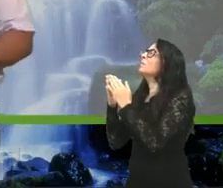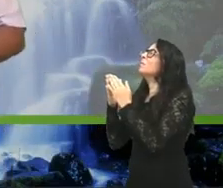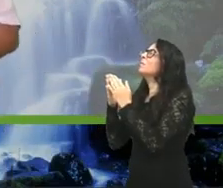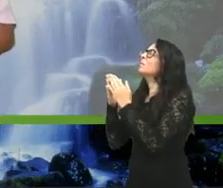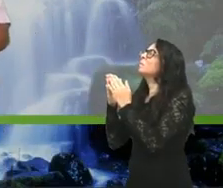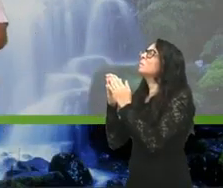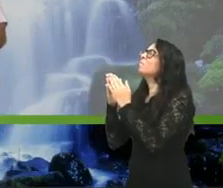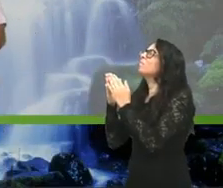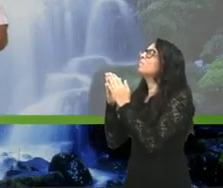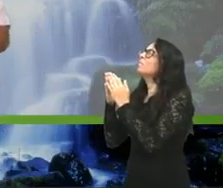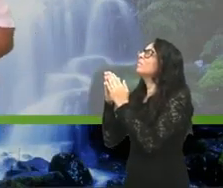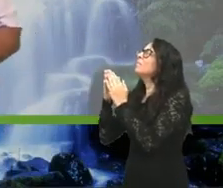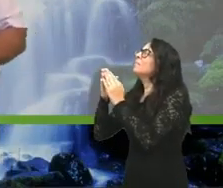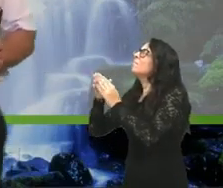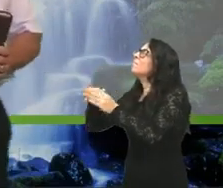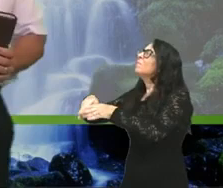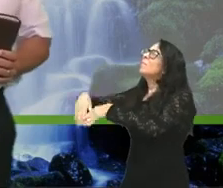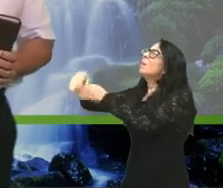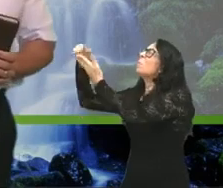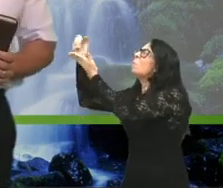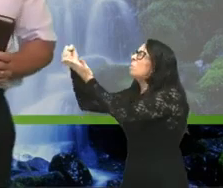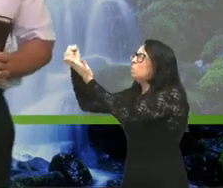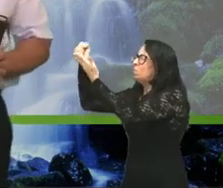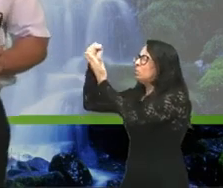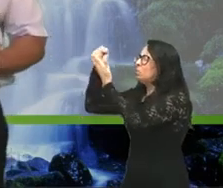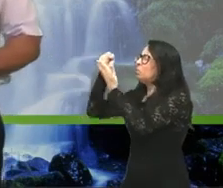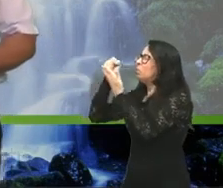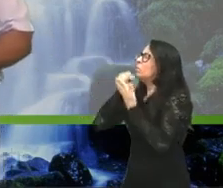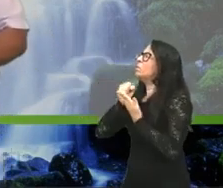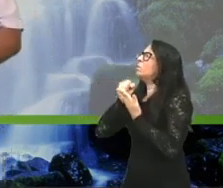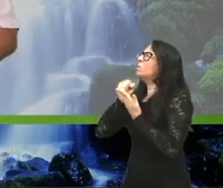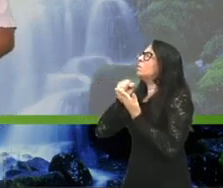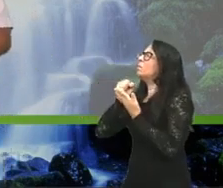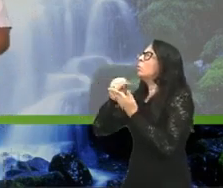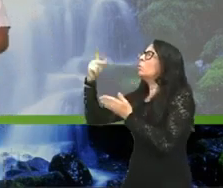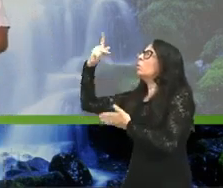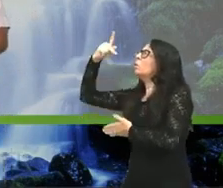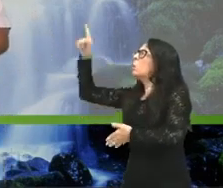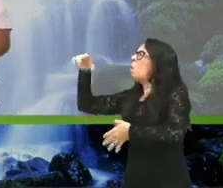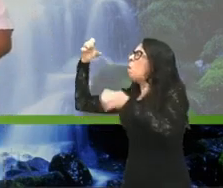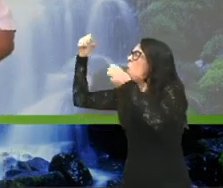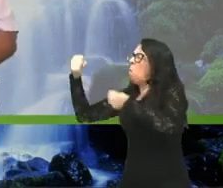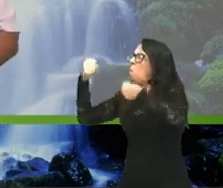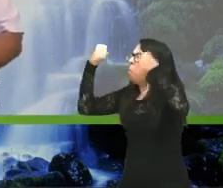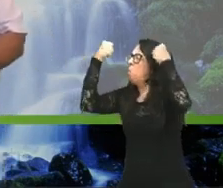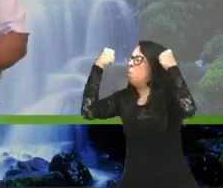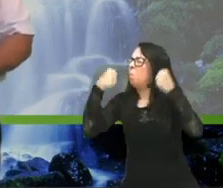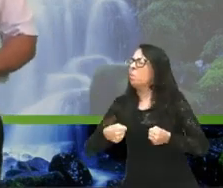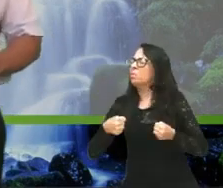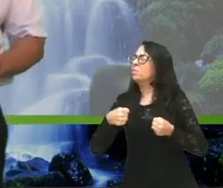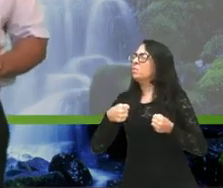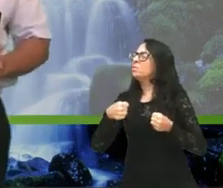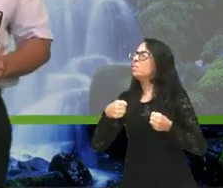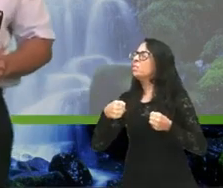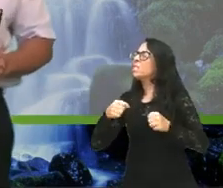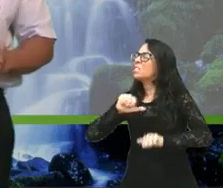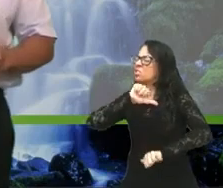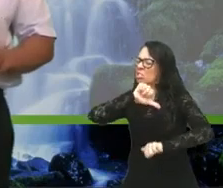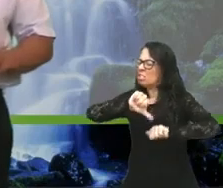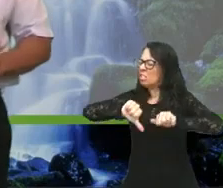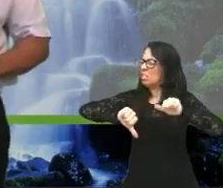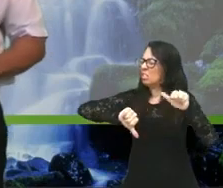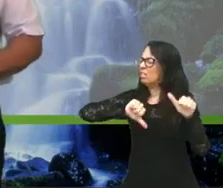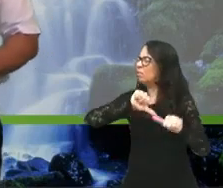Deus, sobre os nossos corações, sobre as nossas vontades. O Senhor possa intervir com poder e transformar, ó Deus,